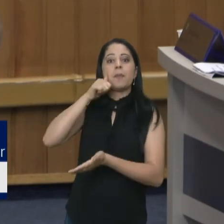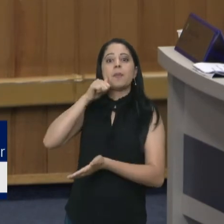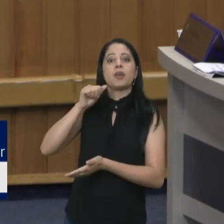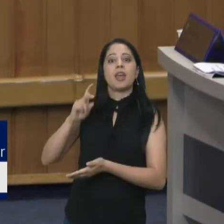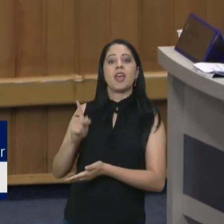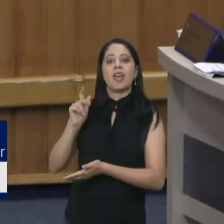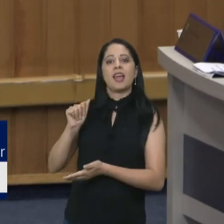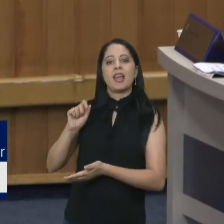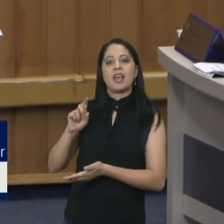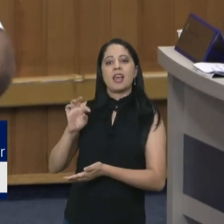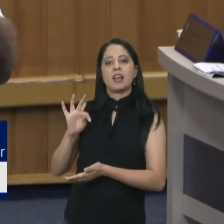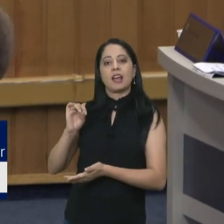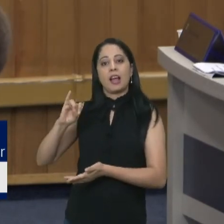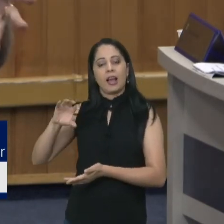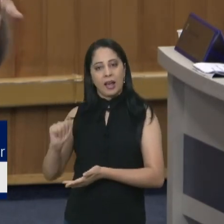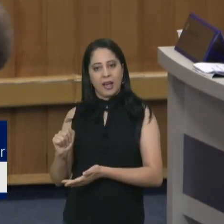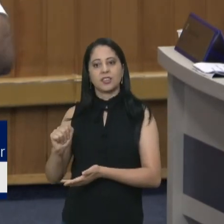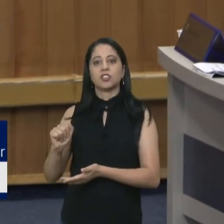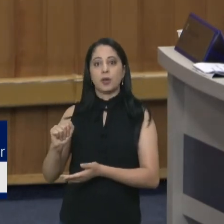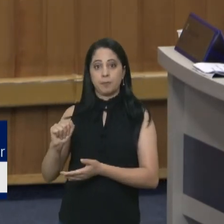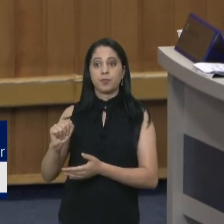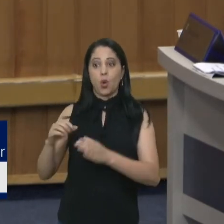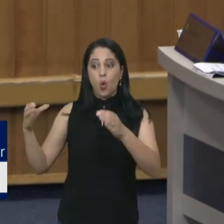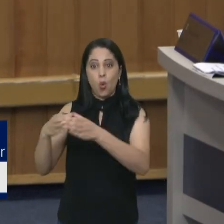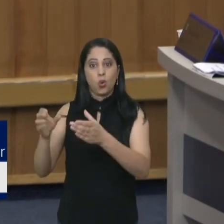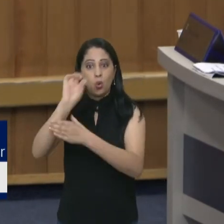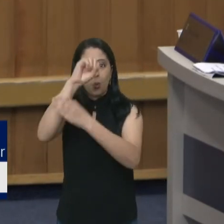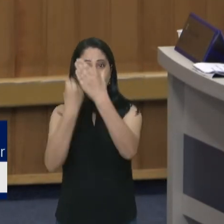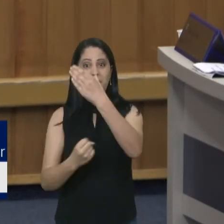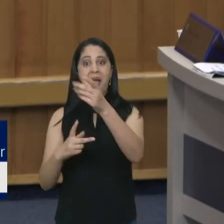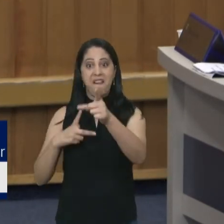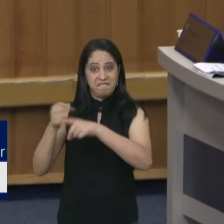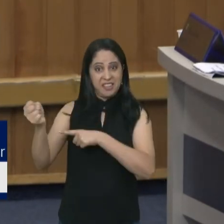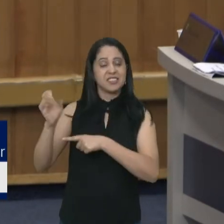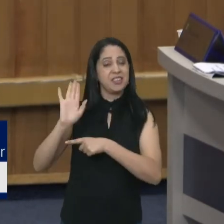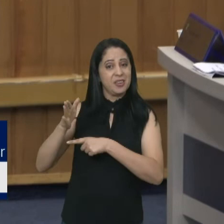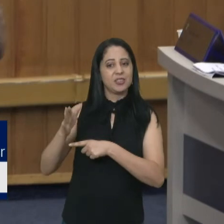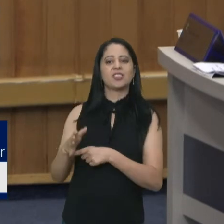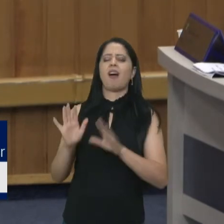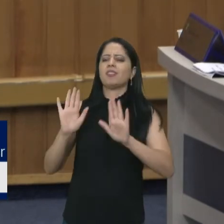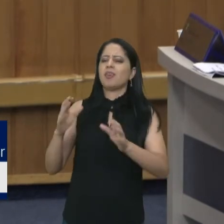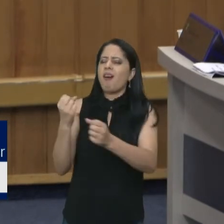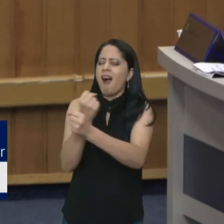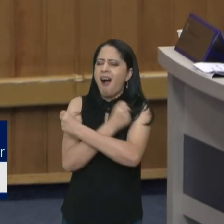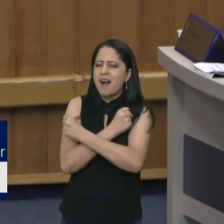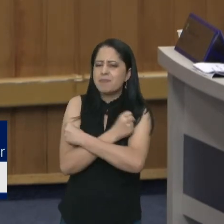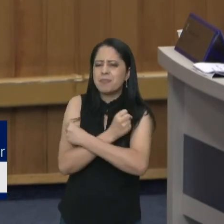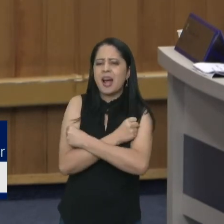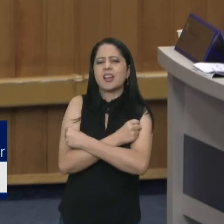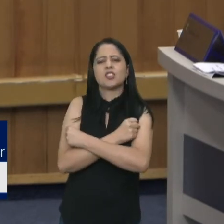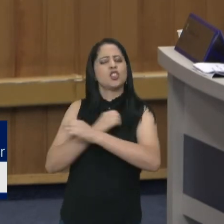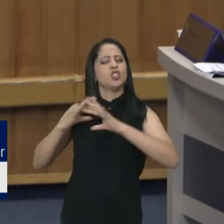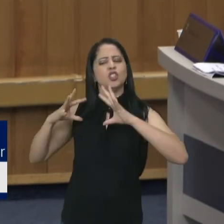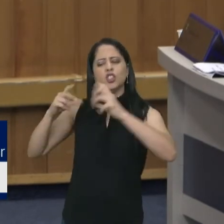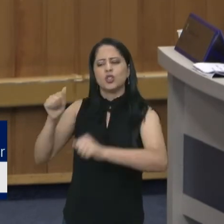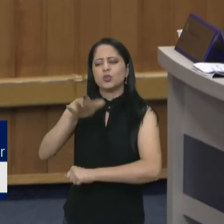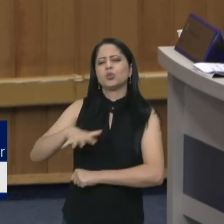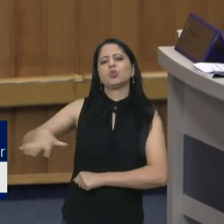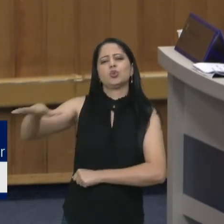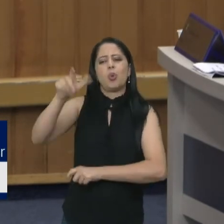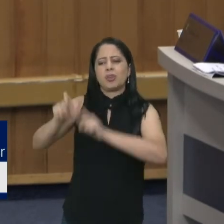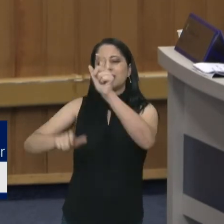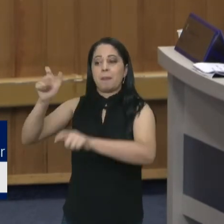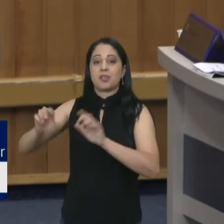de basquete feminino tinha acabado de também ganhar lá. Então, mandar um abraço a todo o pessoal que está representando São